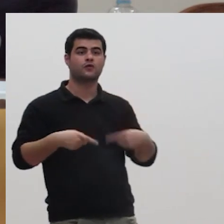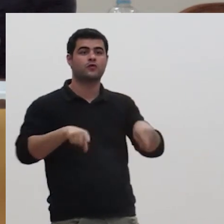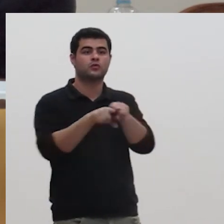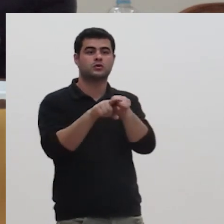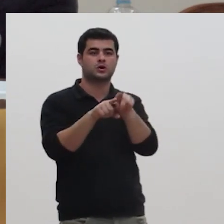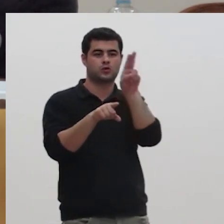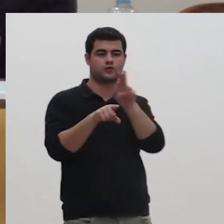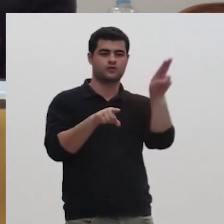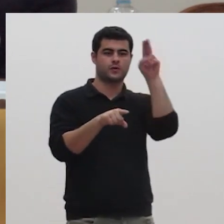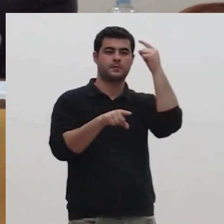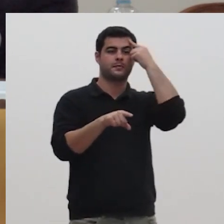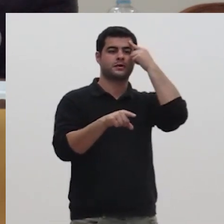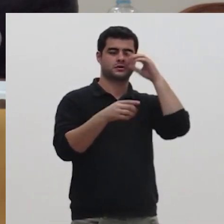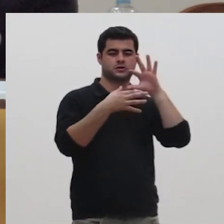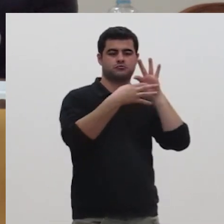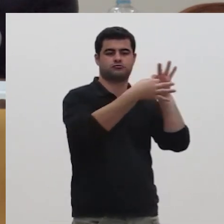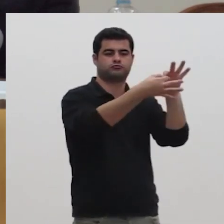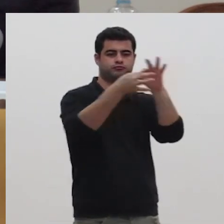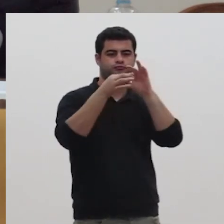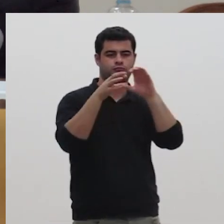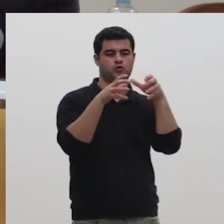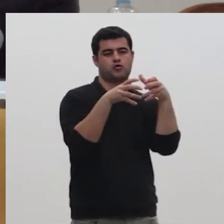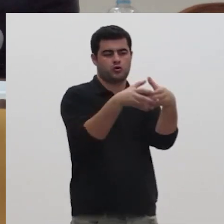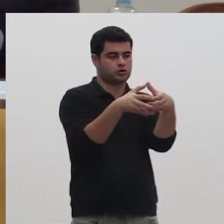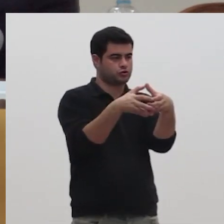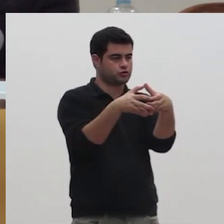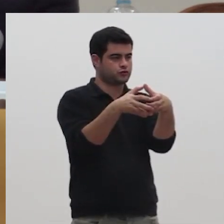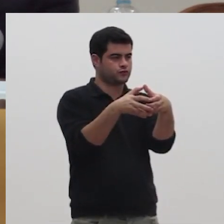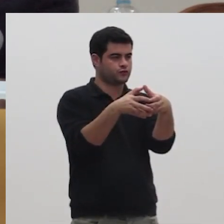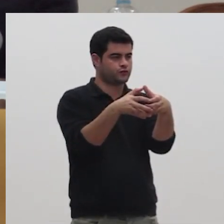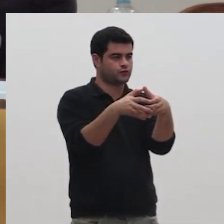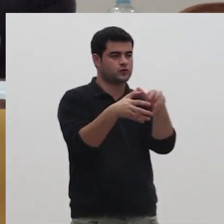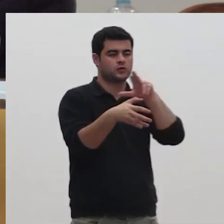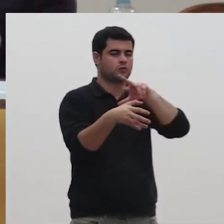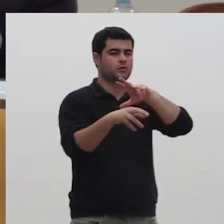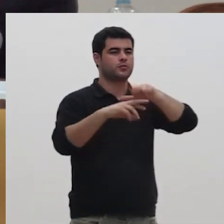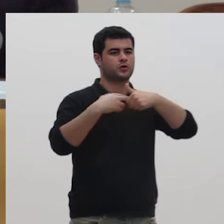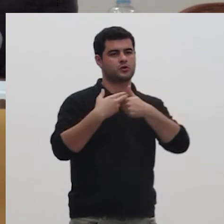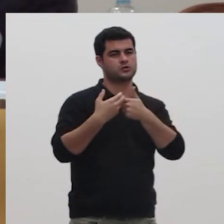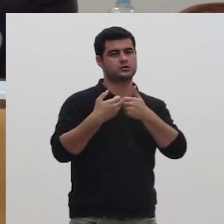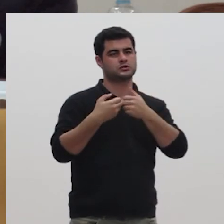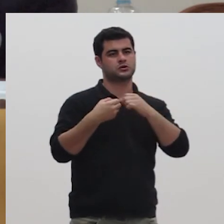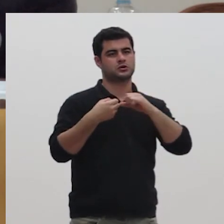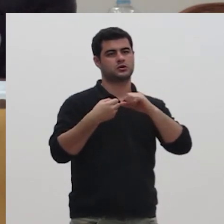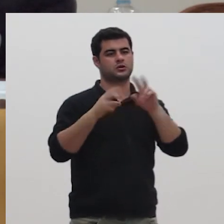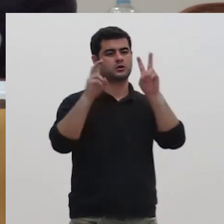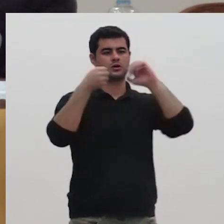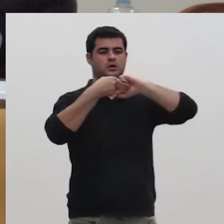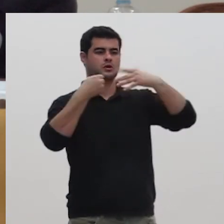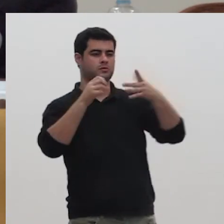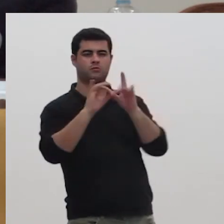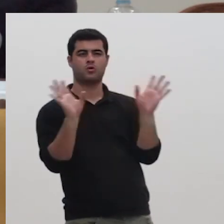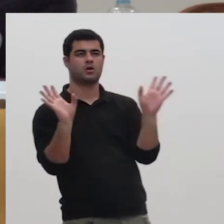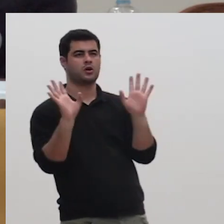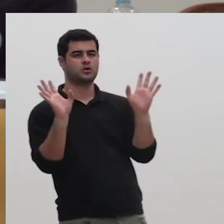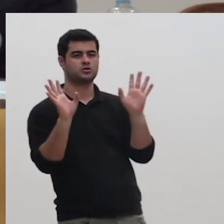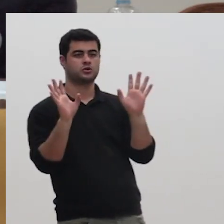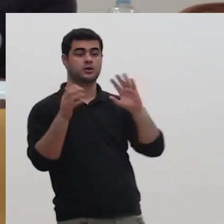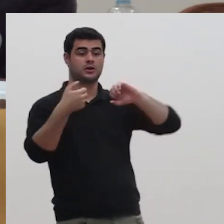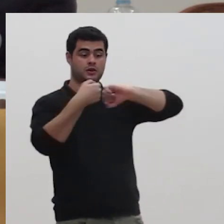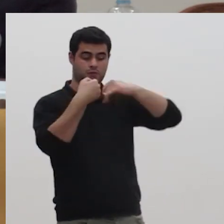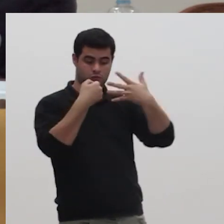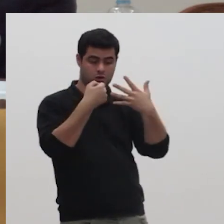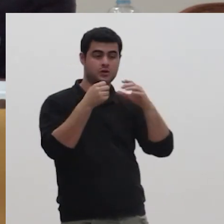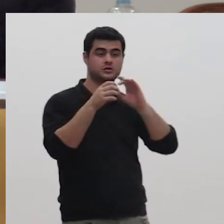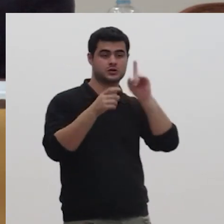pensar coletivamente. Isso é uma proposta concreta de gestão democrática, de forma democrática. Porque democracia é isso,